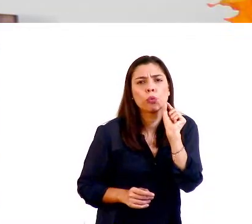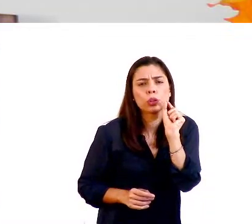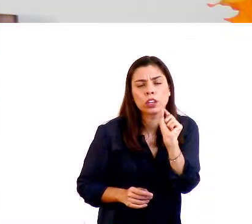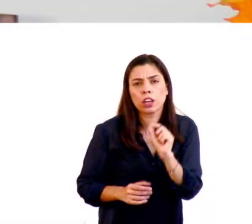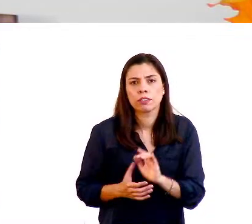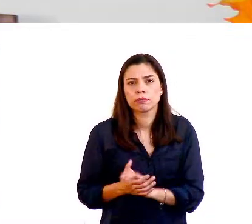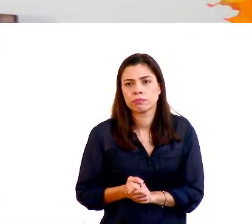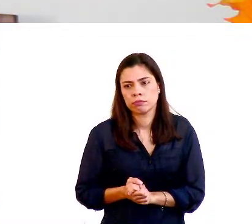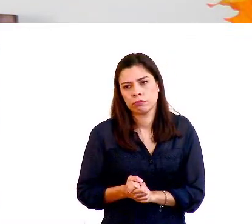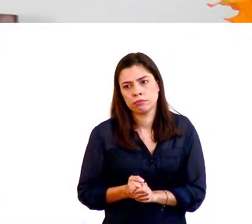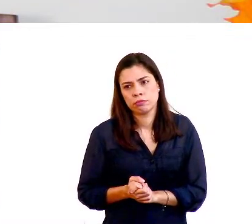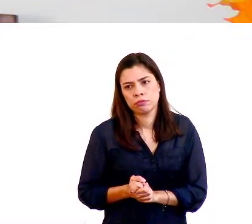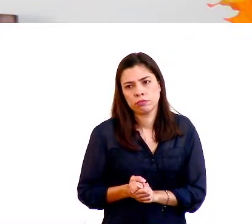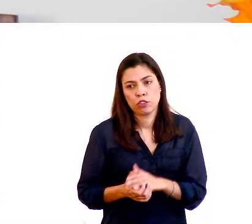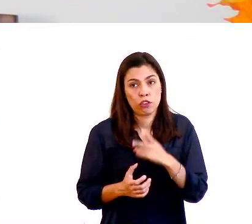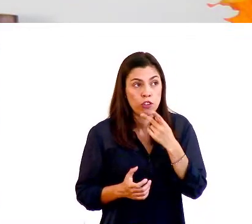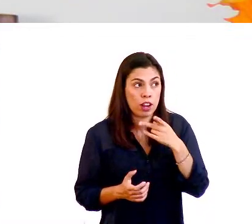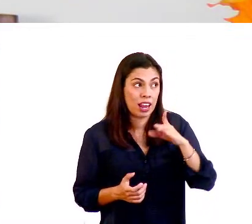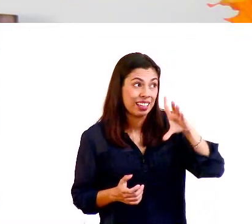De mentiroso.